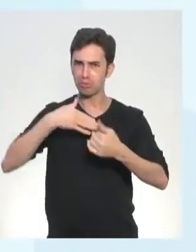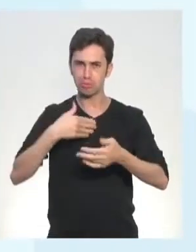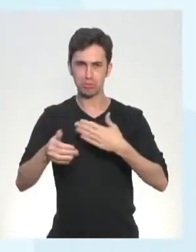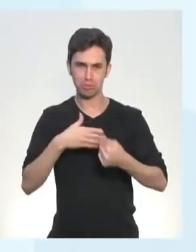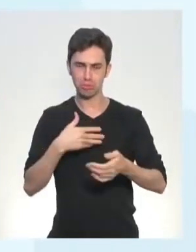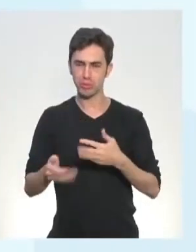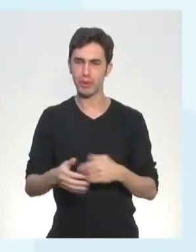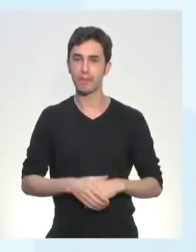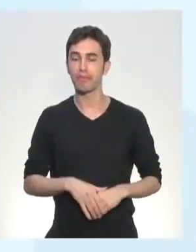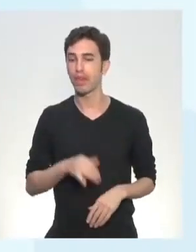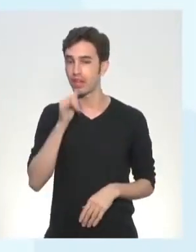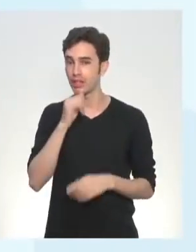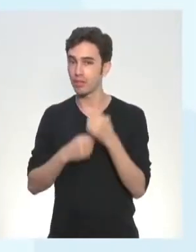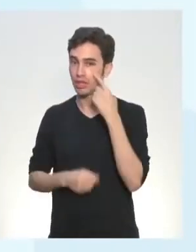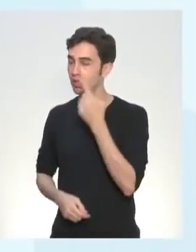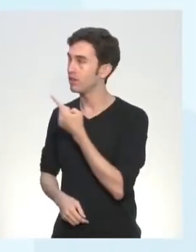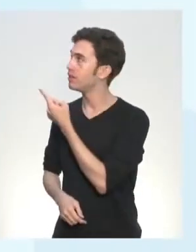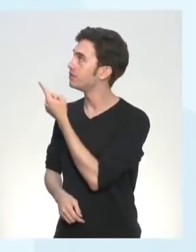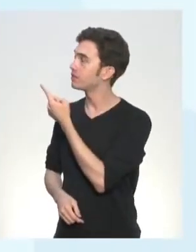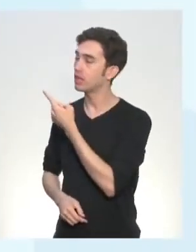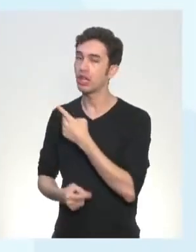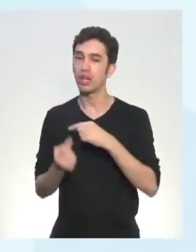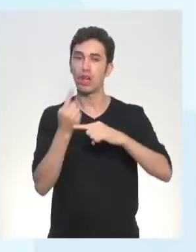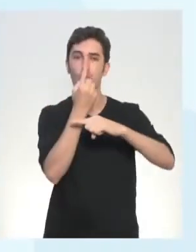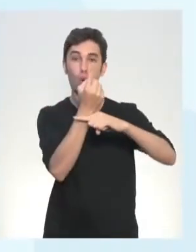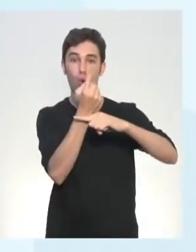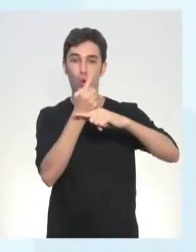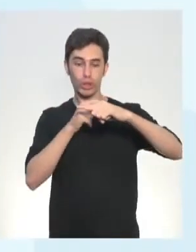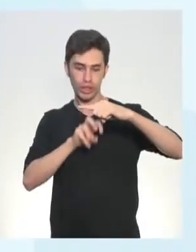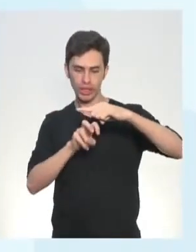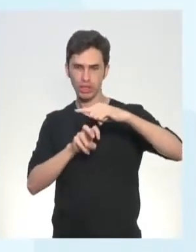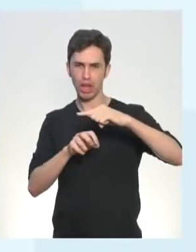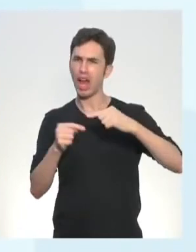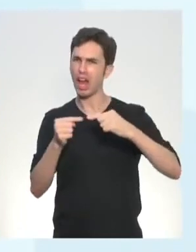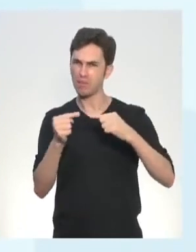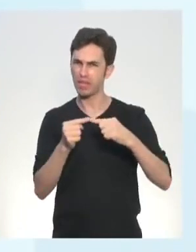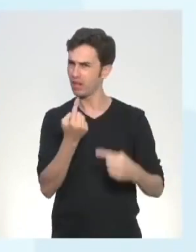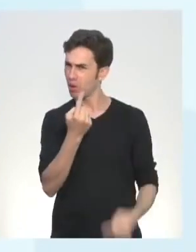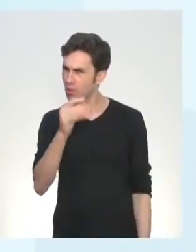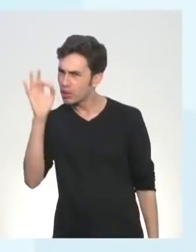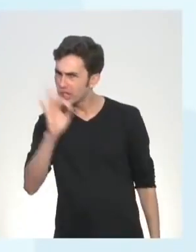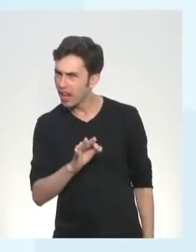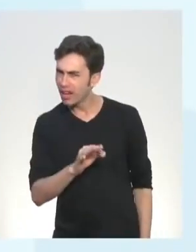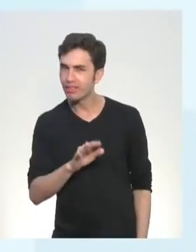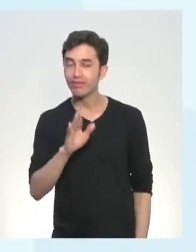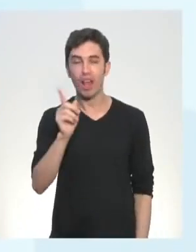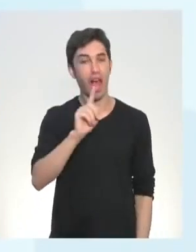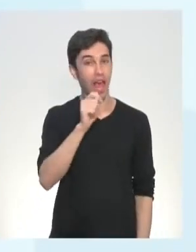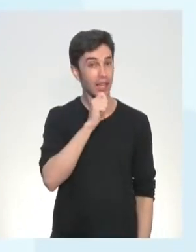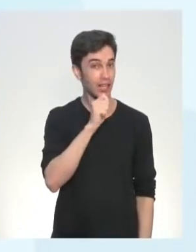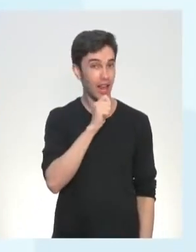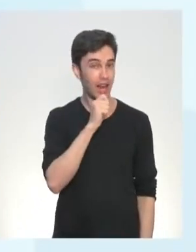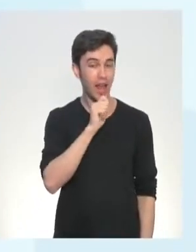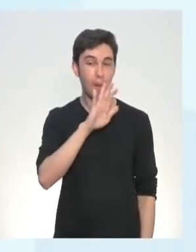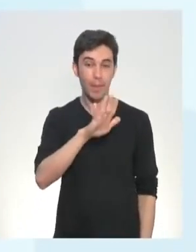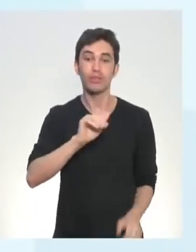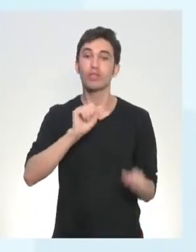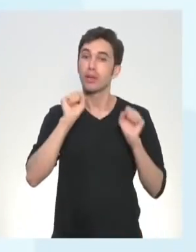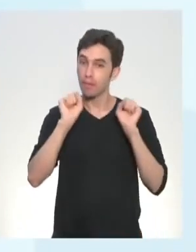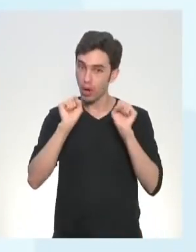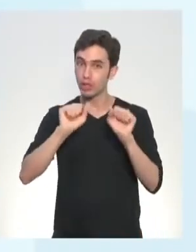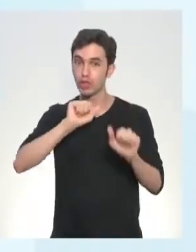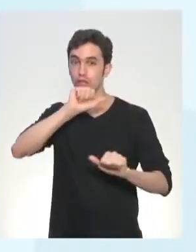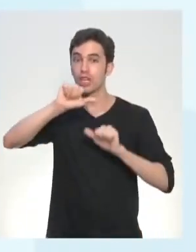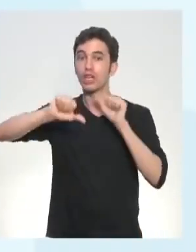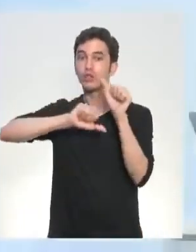vai ver uma fração como 1/5, e aí você fala, mas isso é uma porcentagem? Ainda não, mas eu posso transformar numa porcentagem.